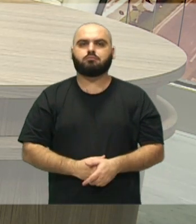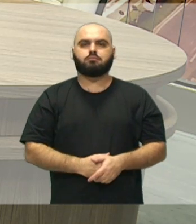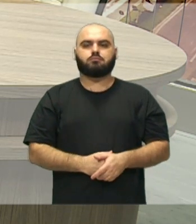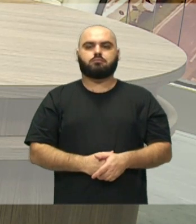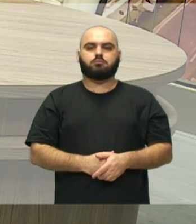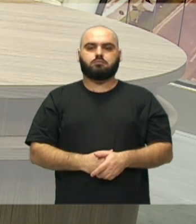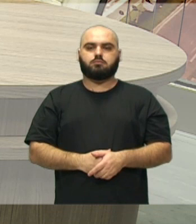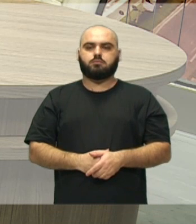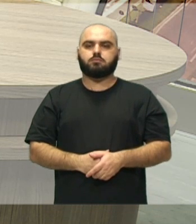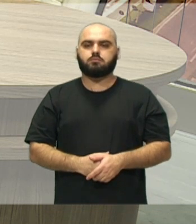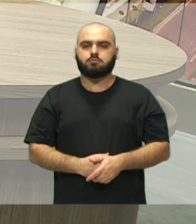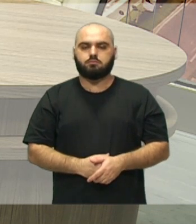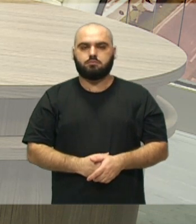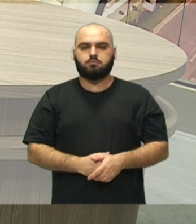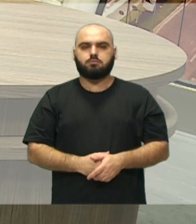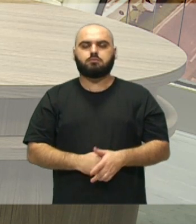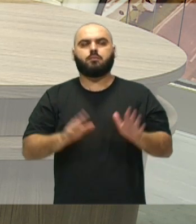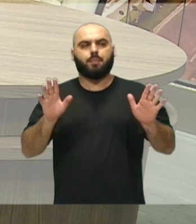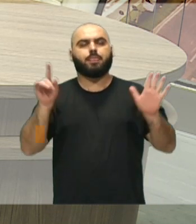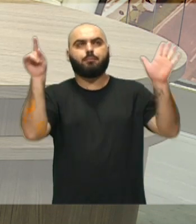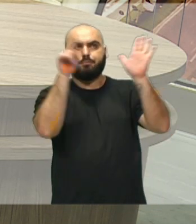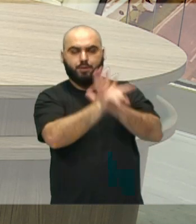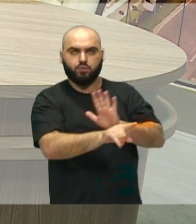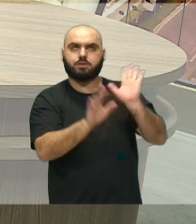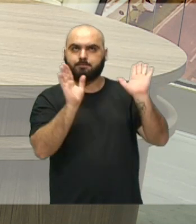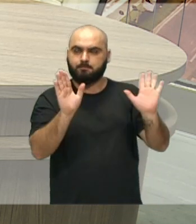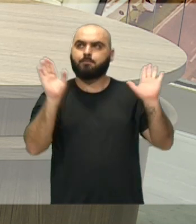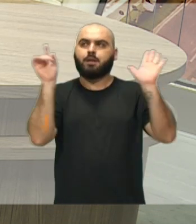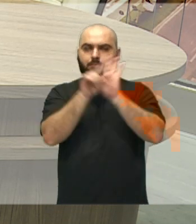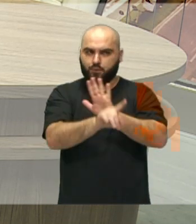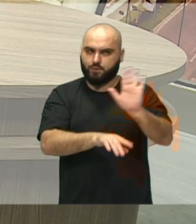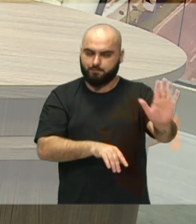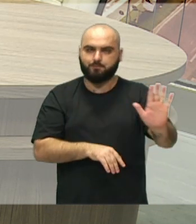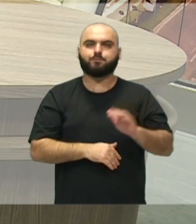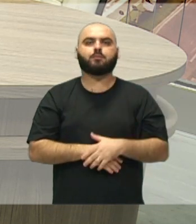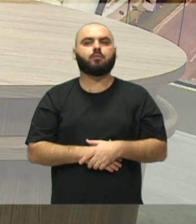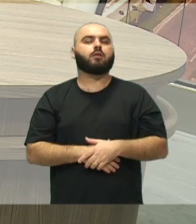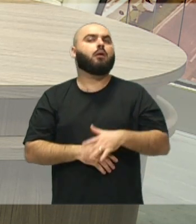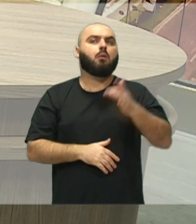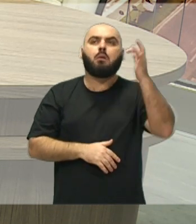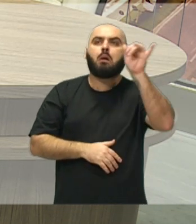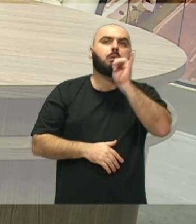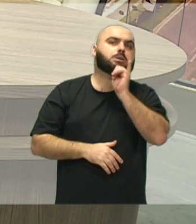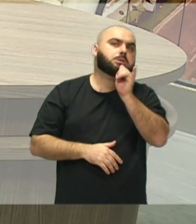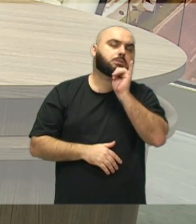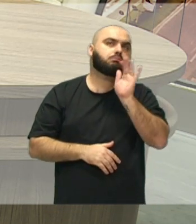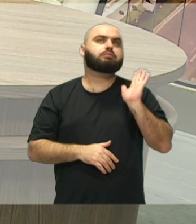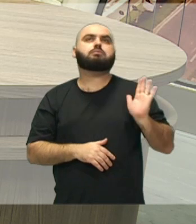assim, digamos que nós tenhamos conseguido atingir